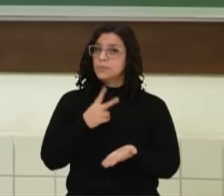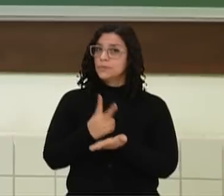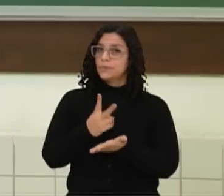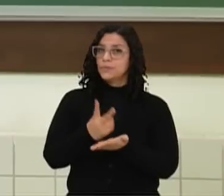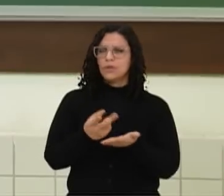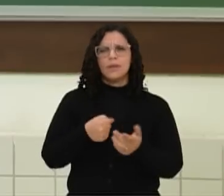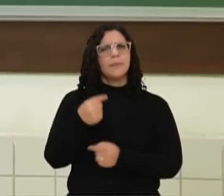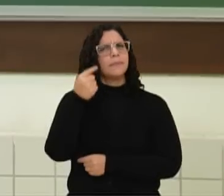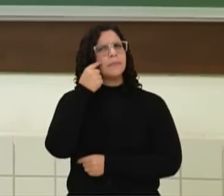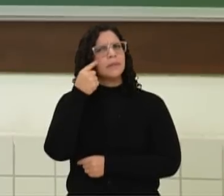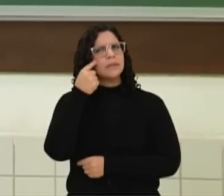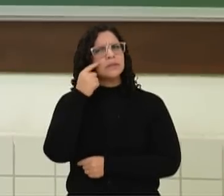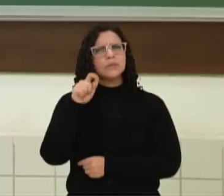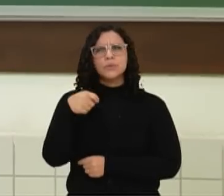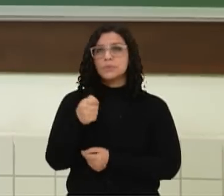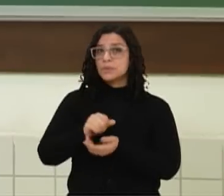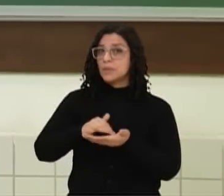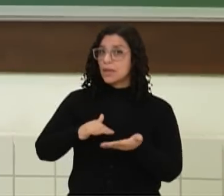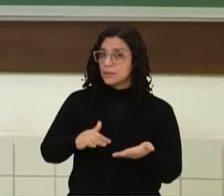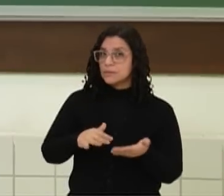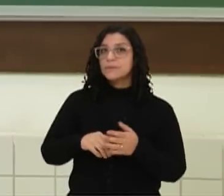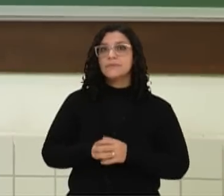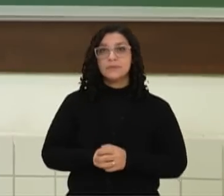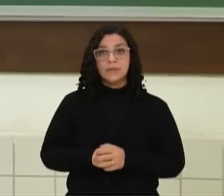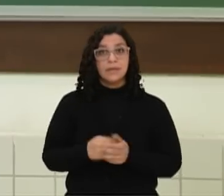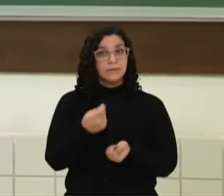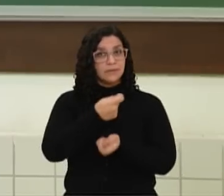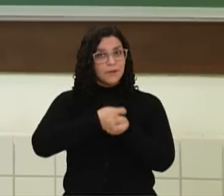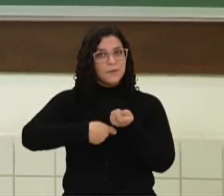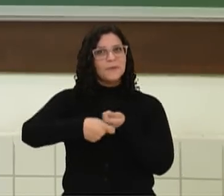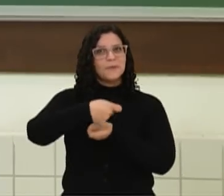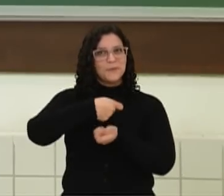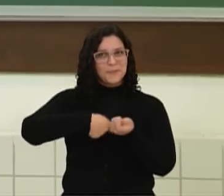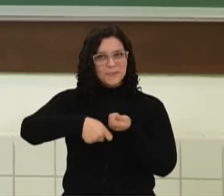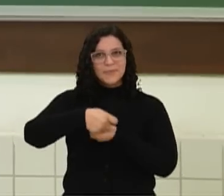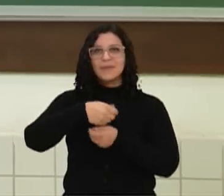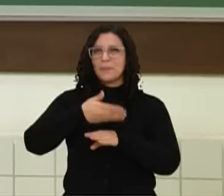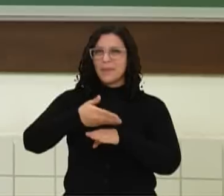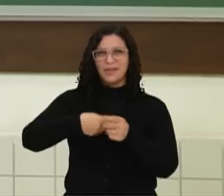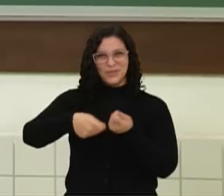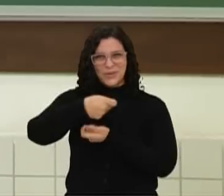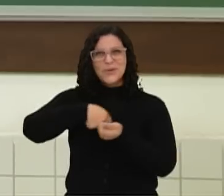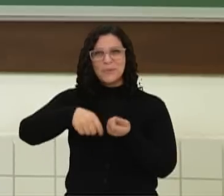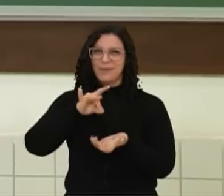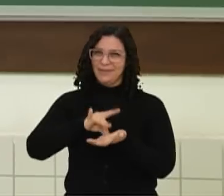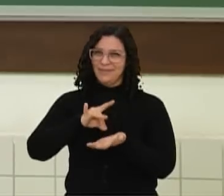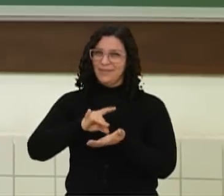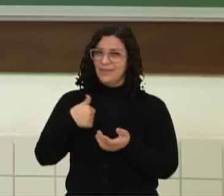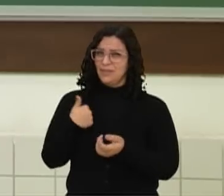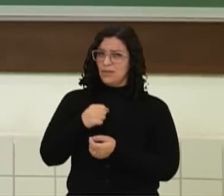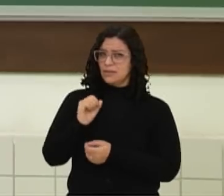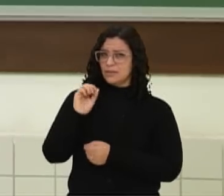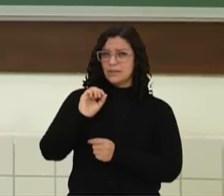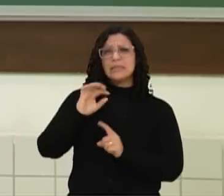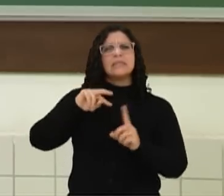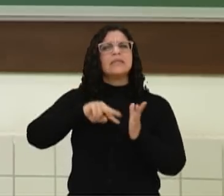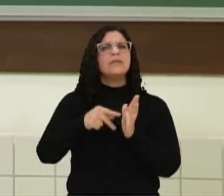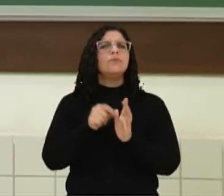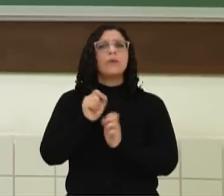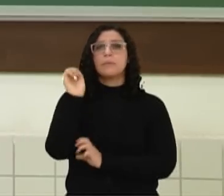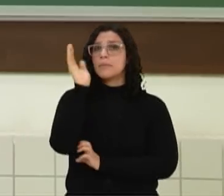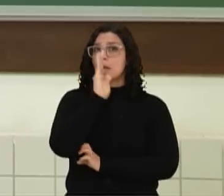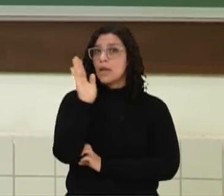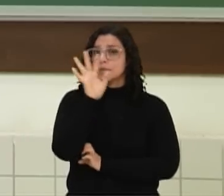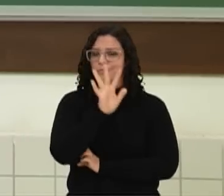continuar aí pensando nas atividades econômicas e como tudo isso reflete no Brasil, no espaço